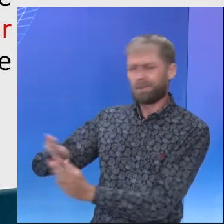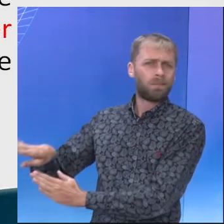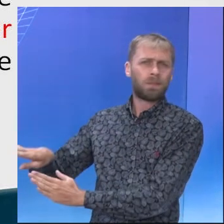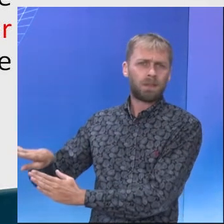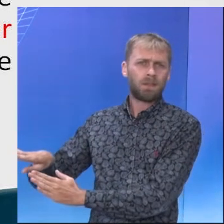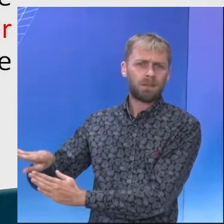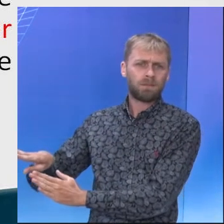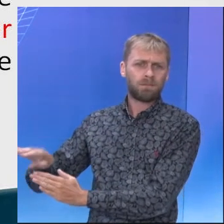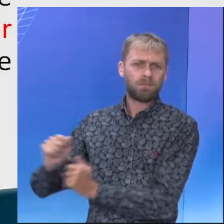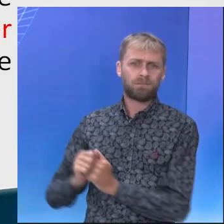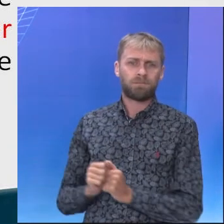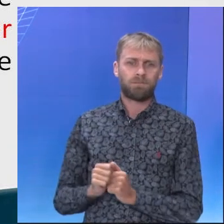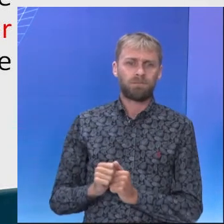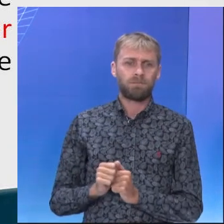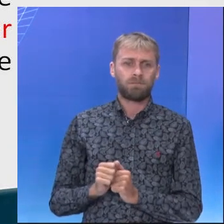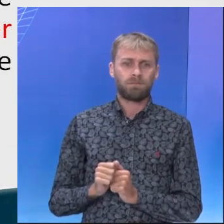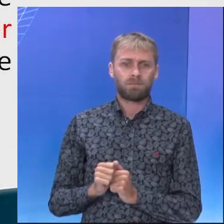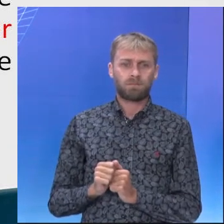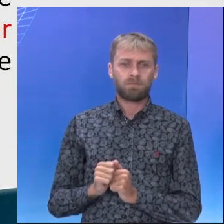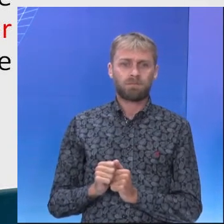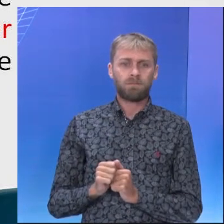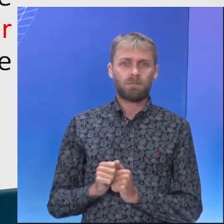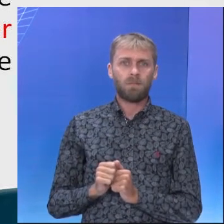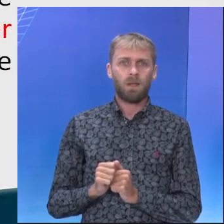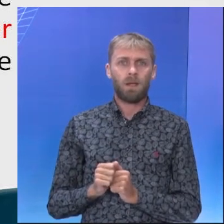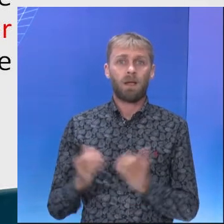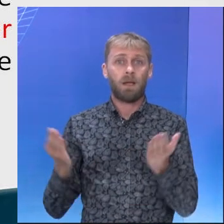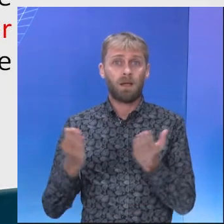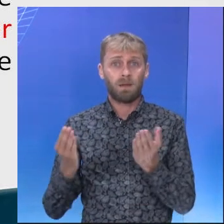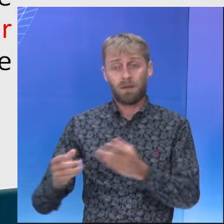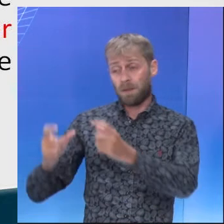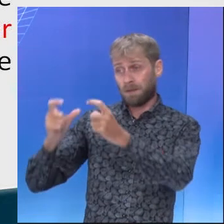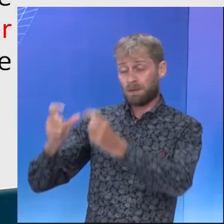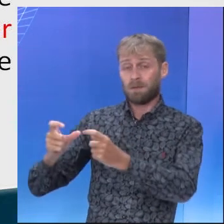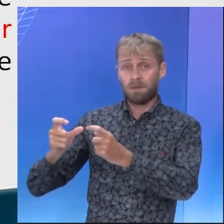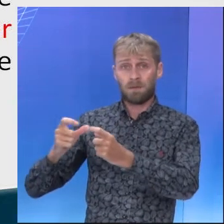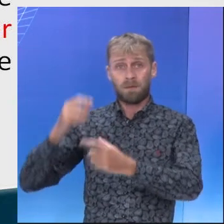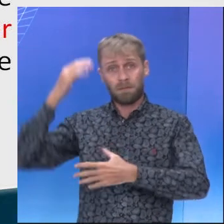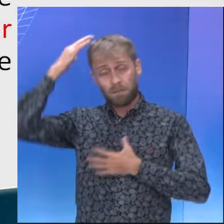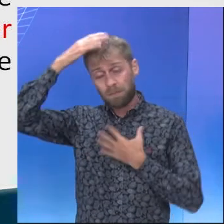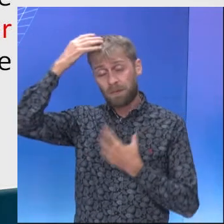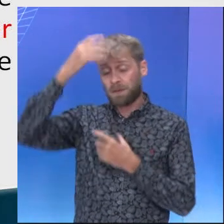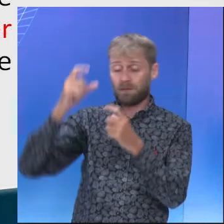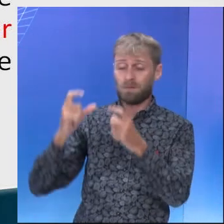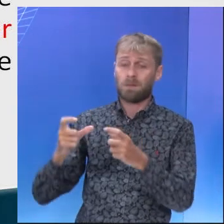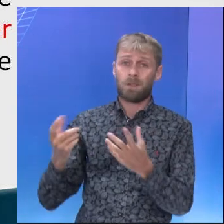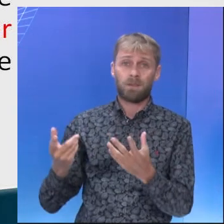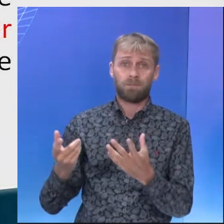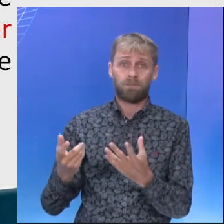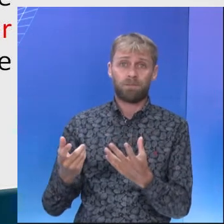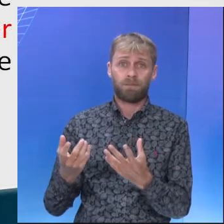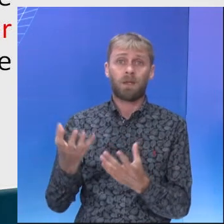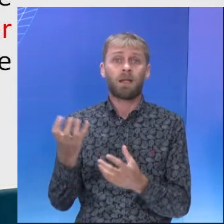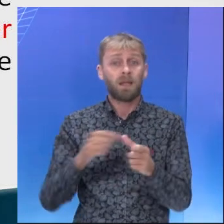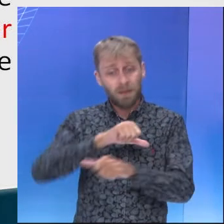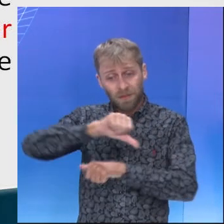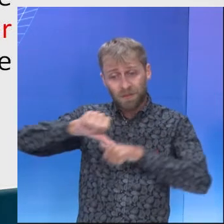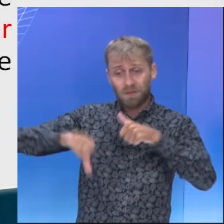shower stations. Então, olha só isso, ela quer transformar